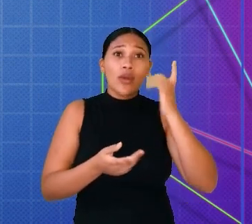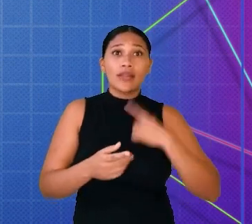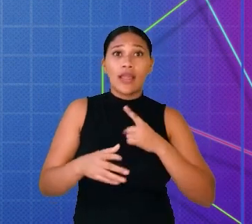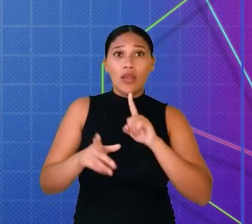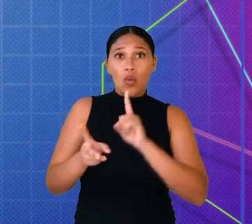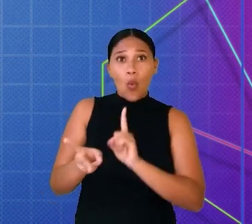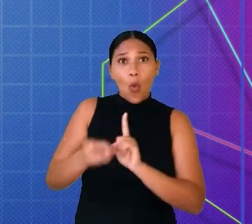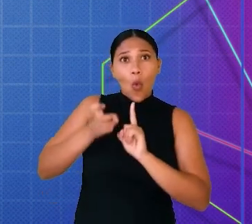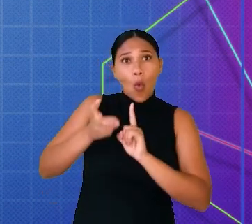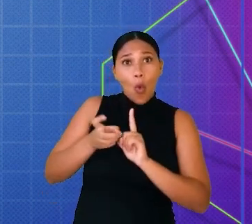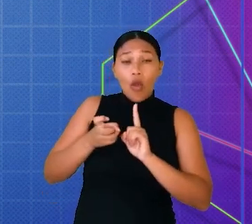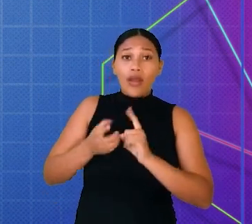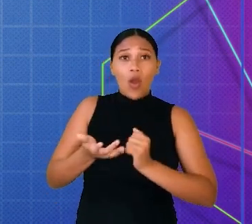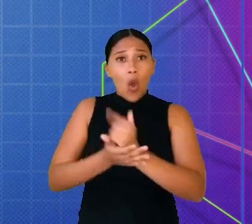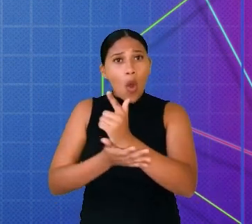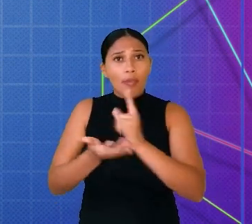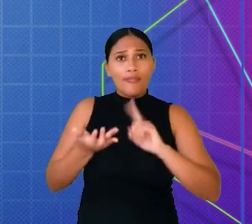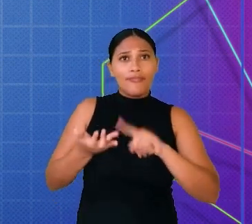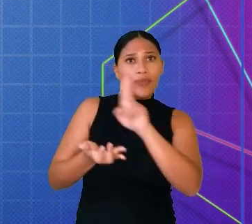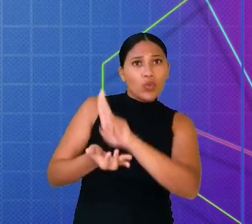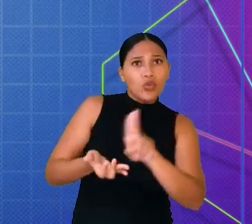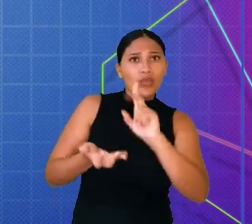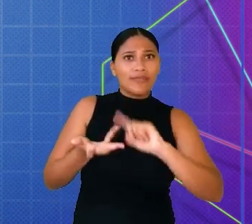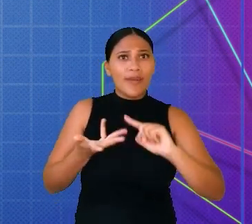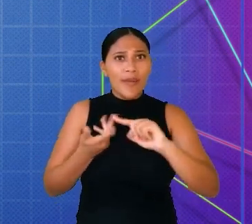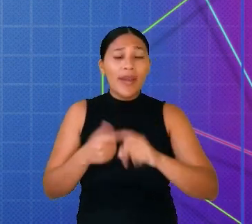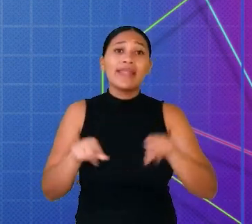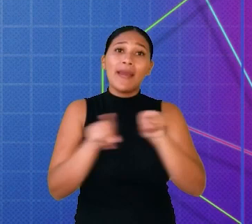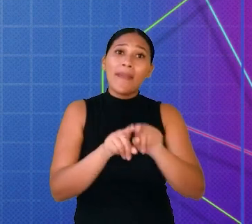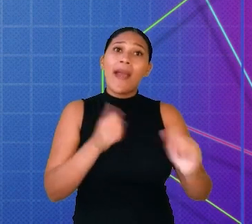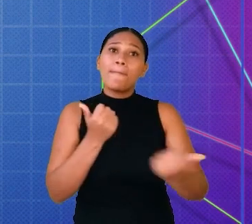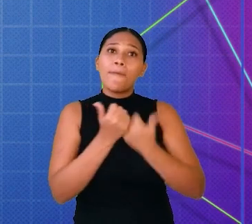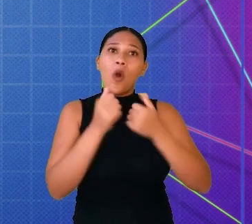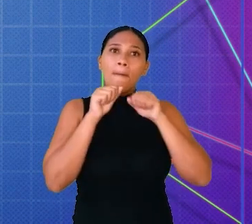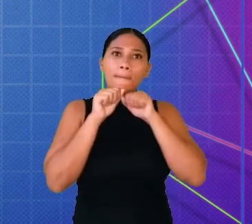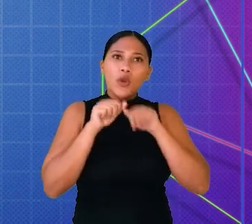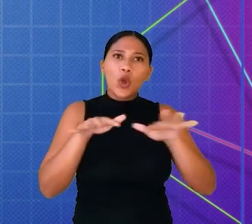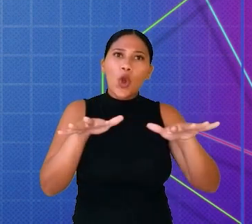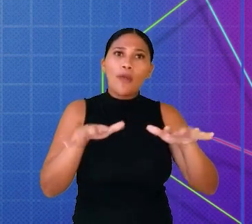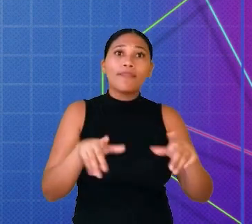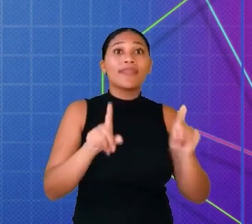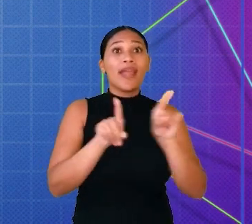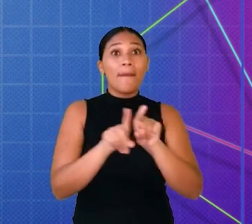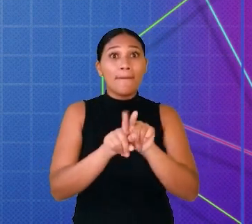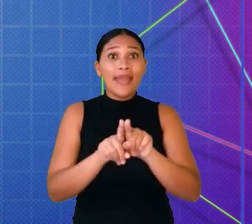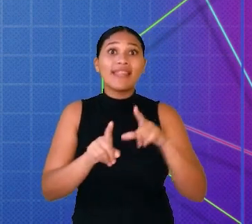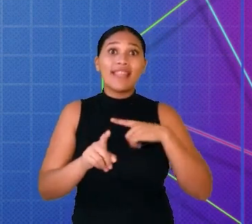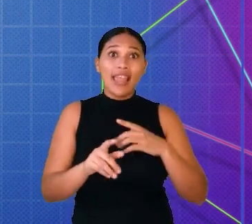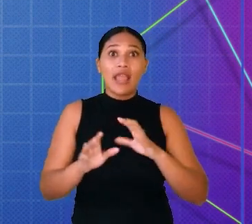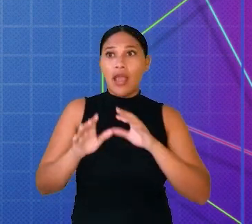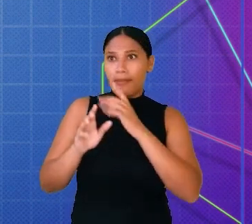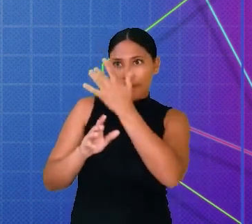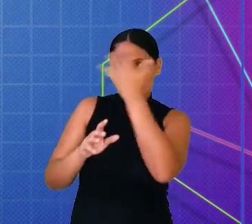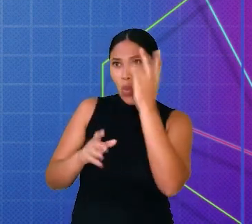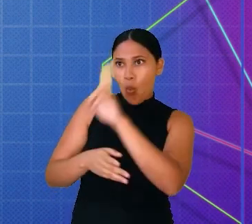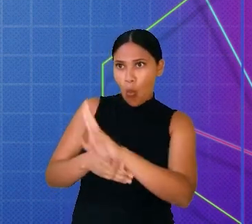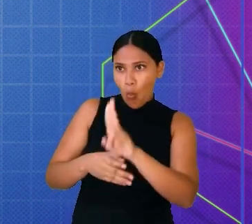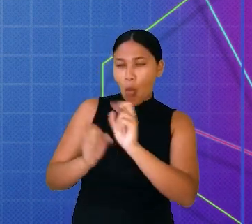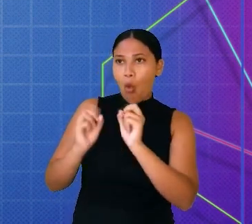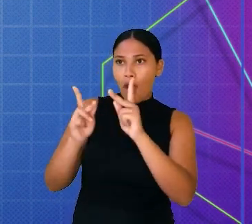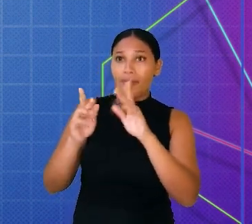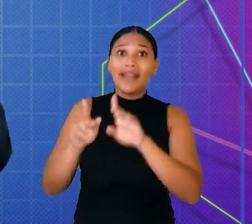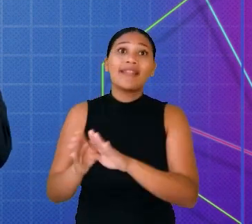de pessoas que consomem esses games e também ajudam esses games a se propagar. E nós temos também a outra ponta de produção, de trás